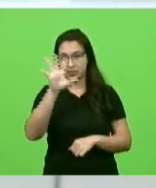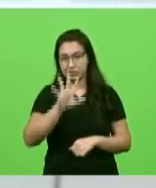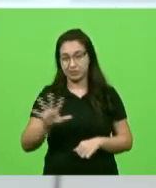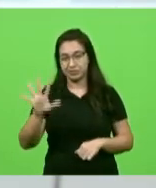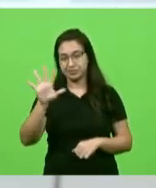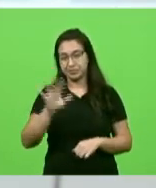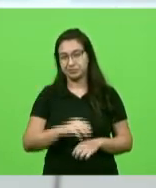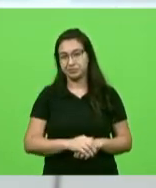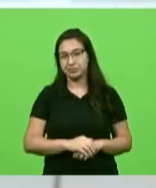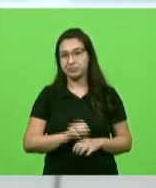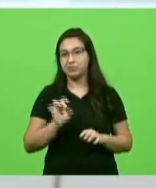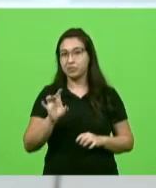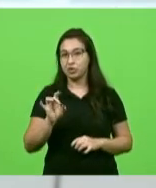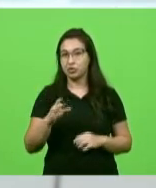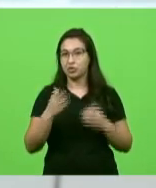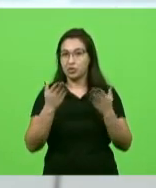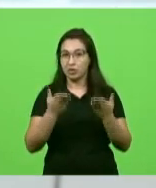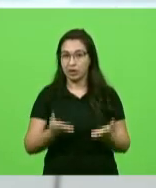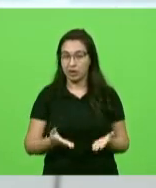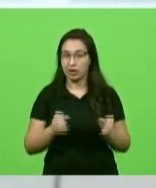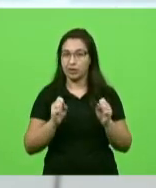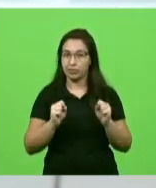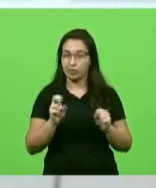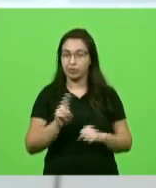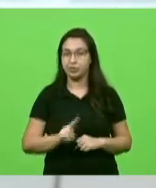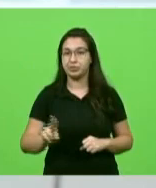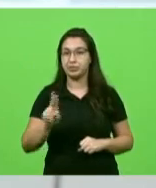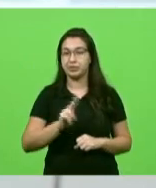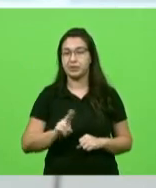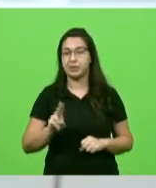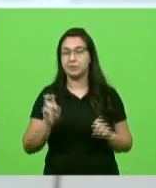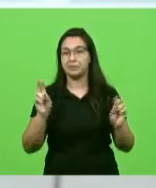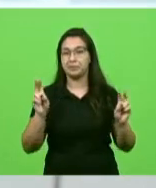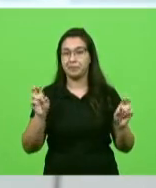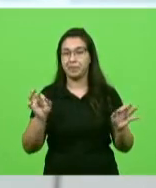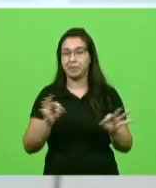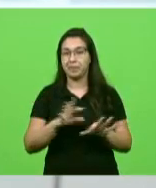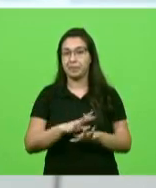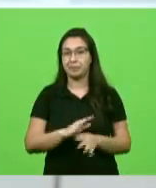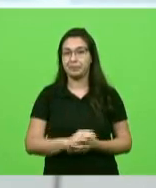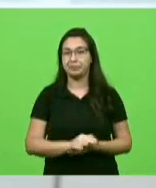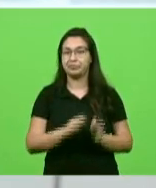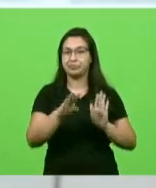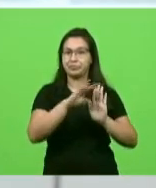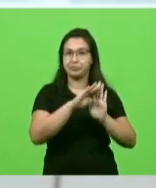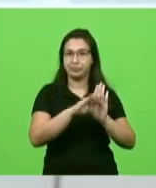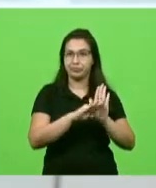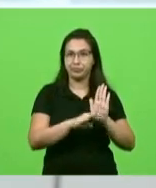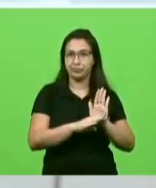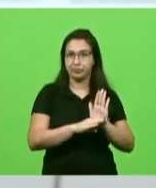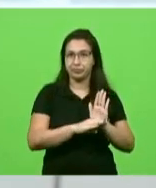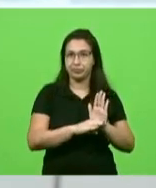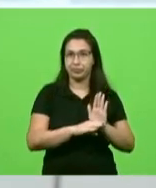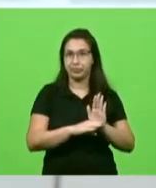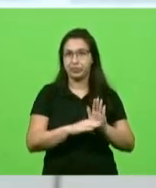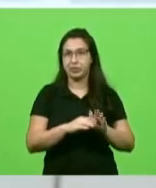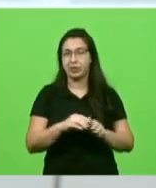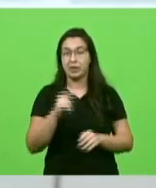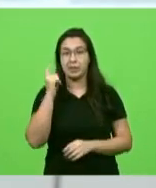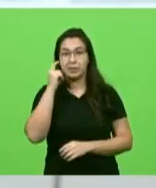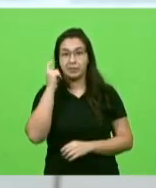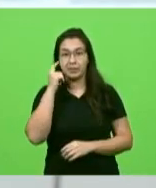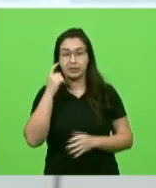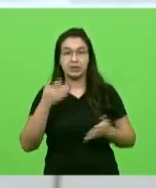ele se justifica kachurrasco colocadas estas premissas pense que na atual fase